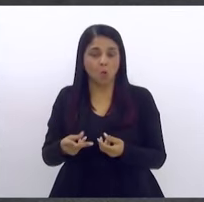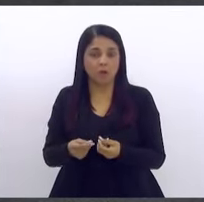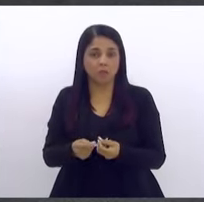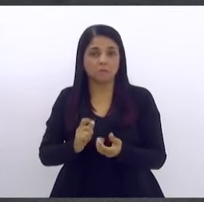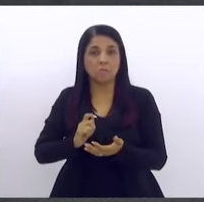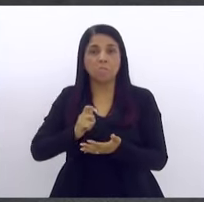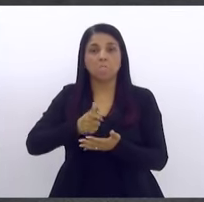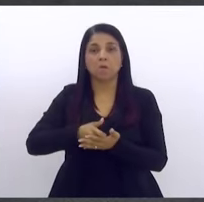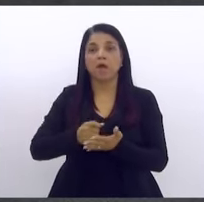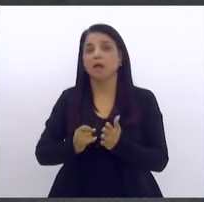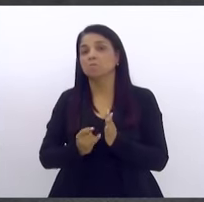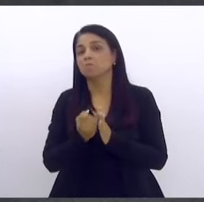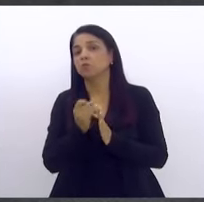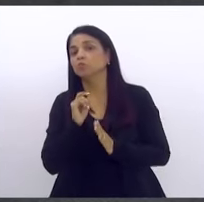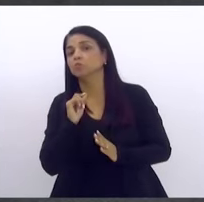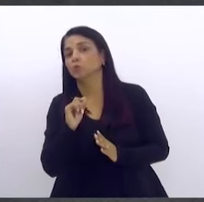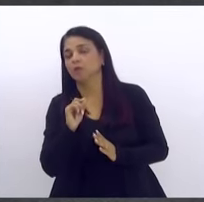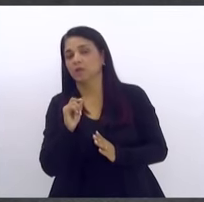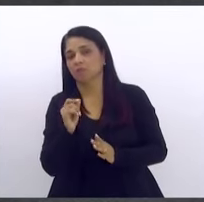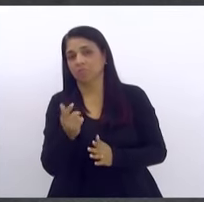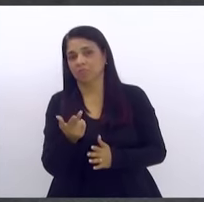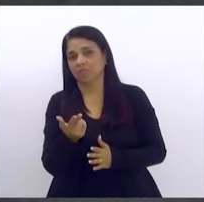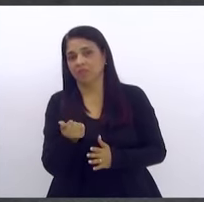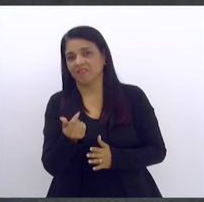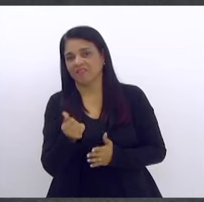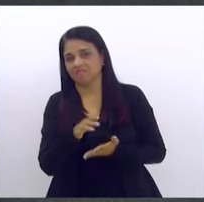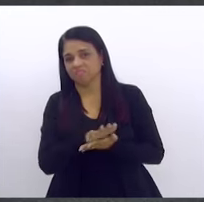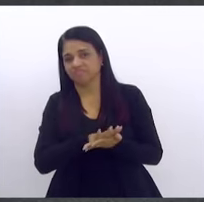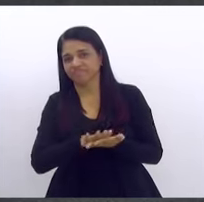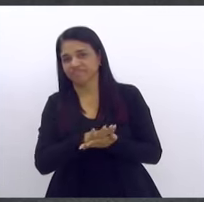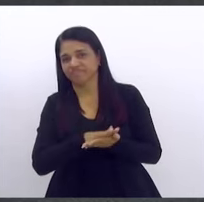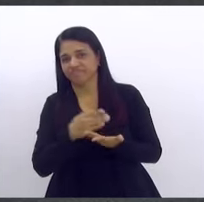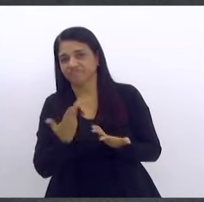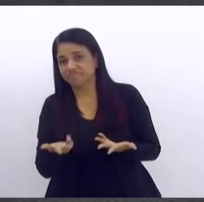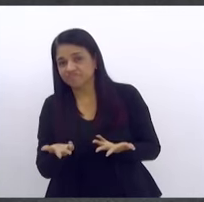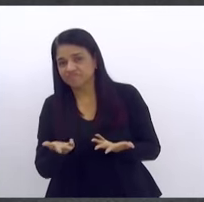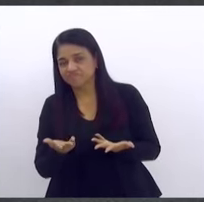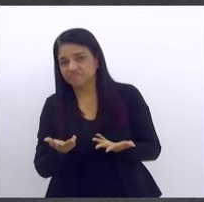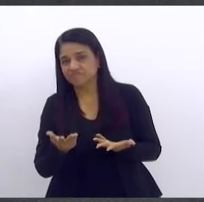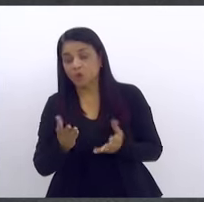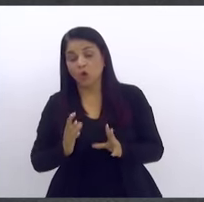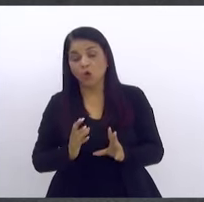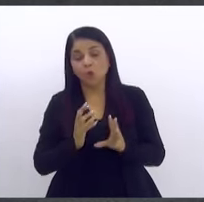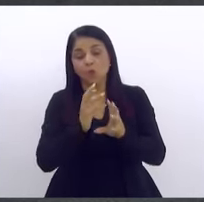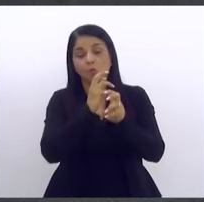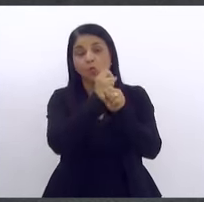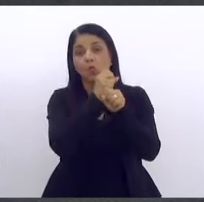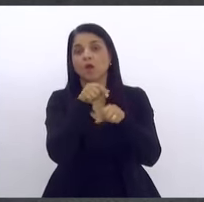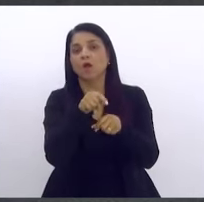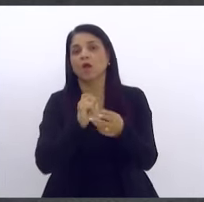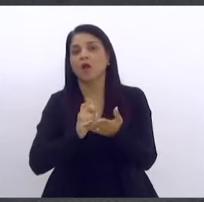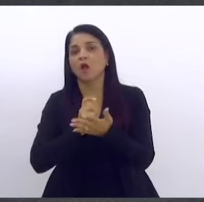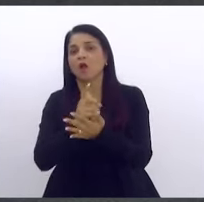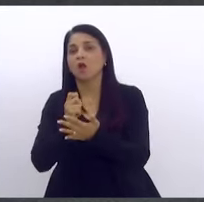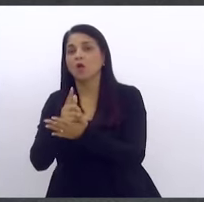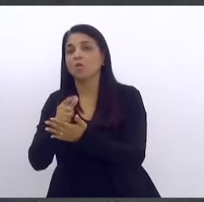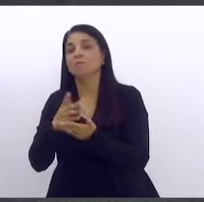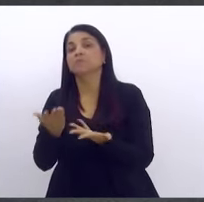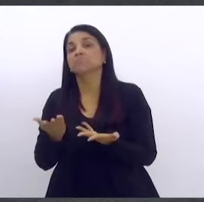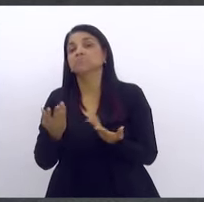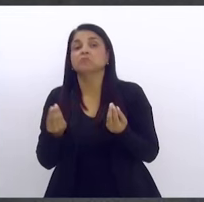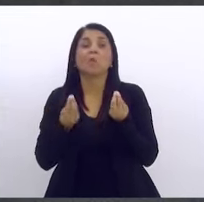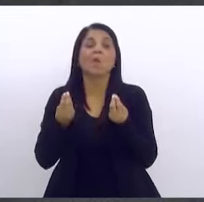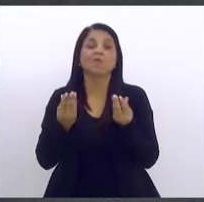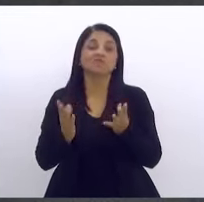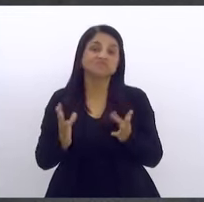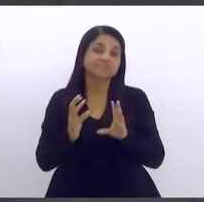paga de imposto? Nada. Como é que você consegue computar que volume de compras é essa?